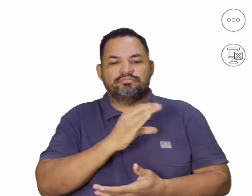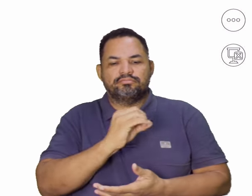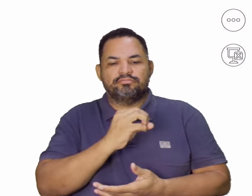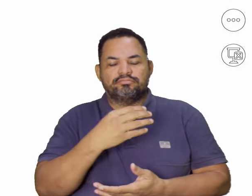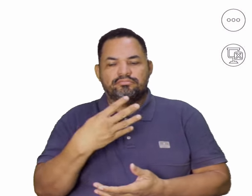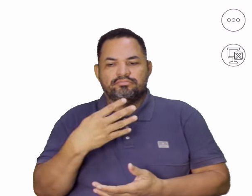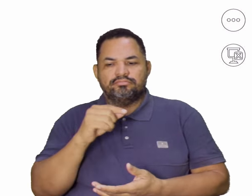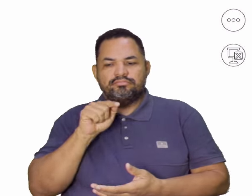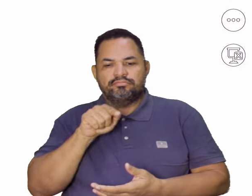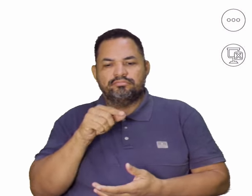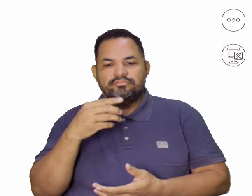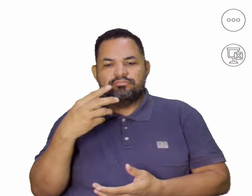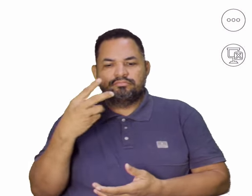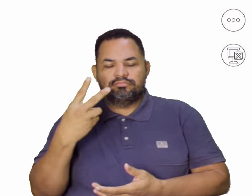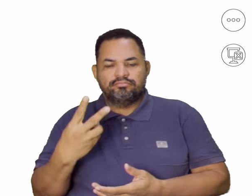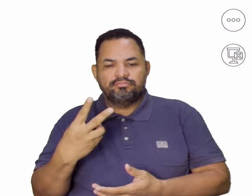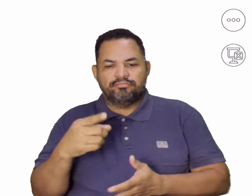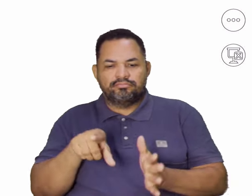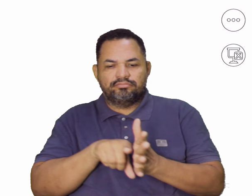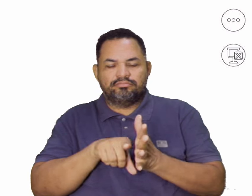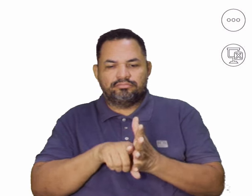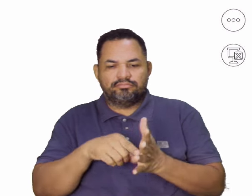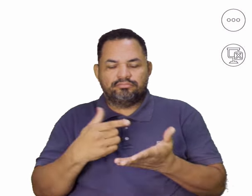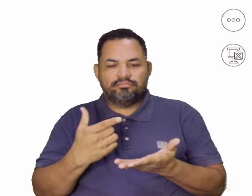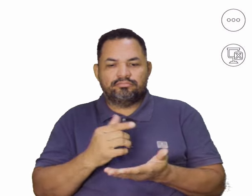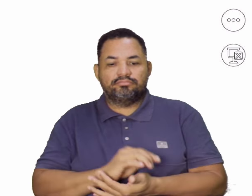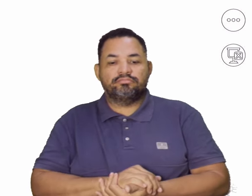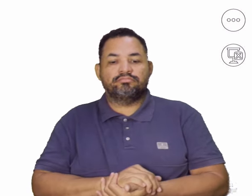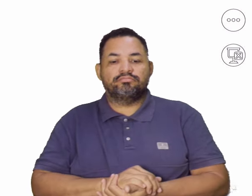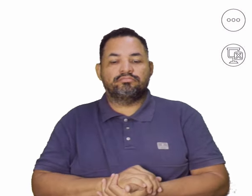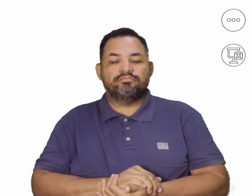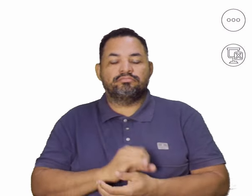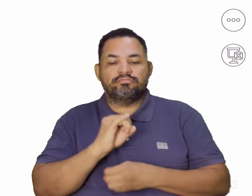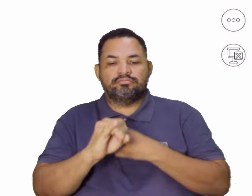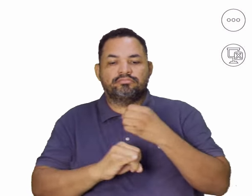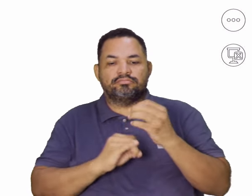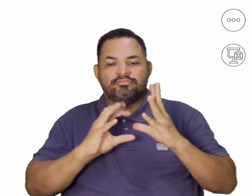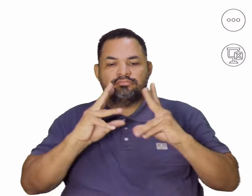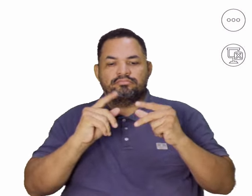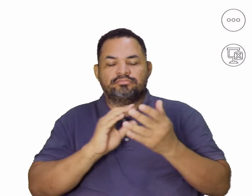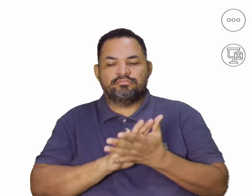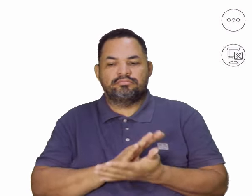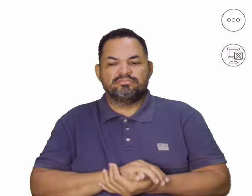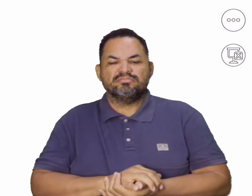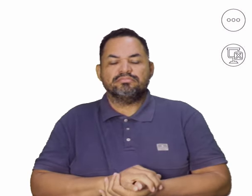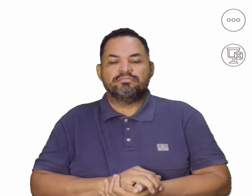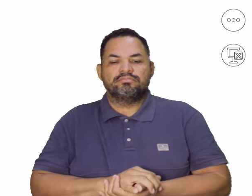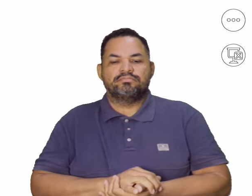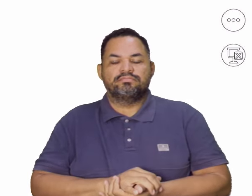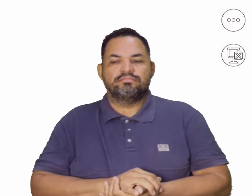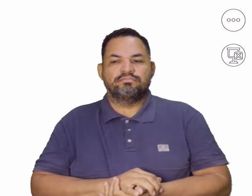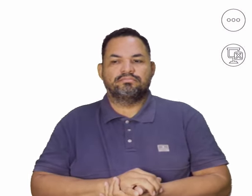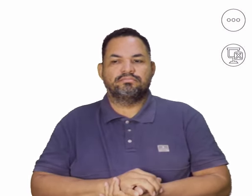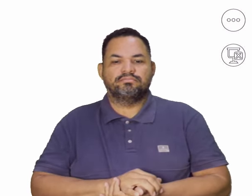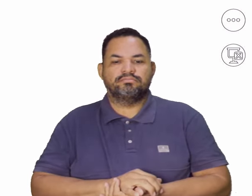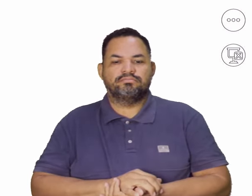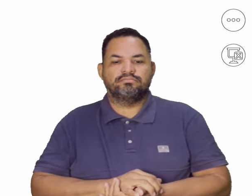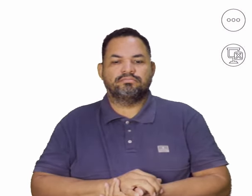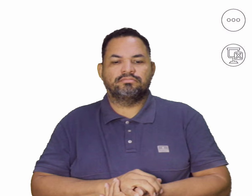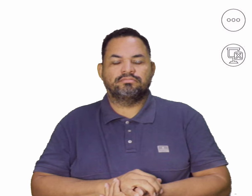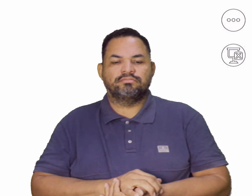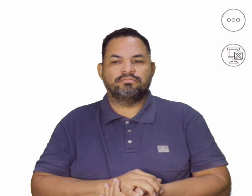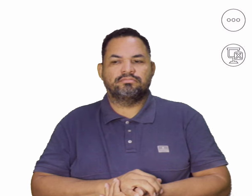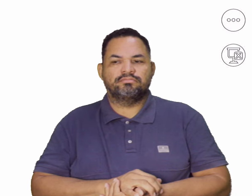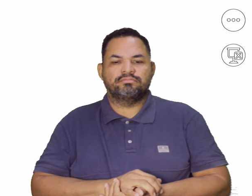s4.2 é men2 já tá dizendo é o i completo que é2 não é só o oxigênio tá